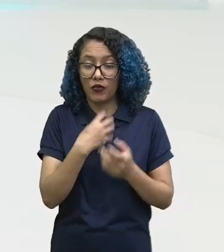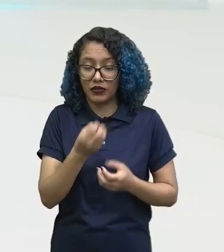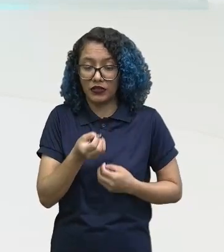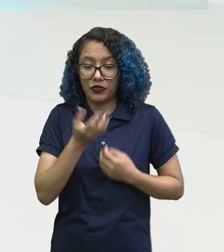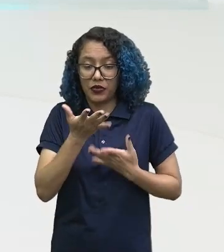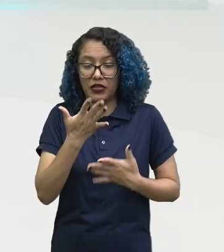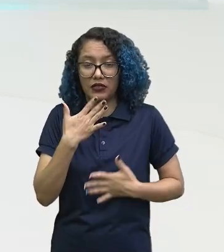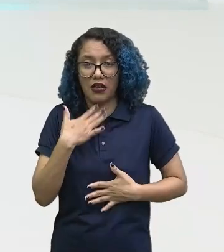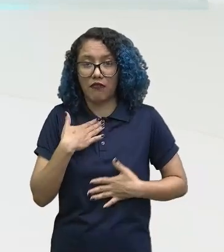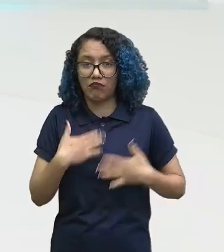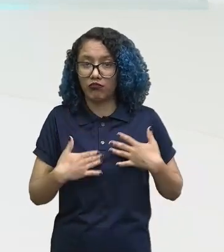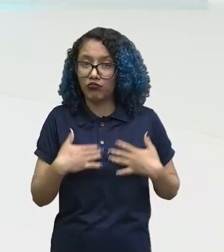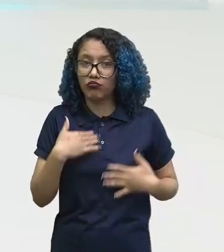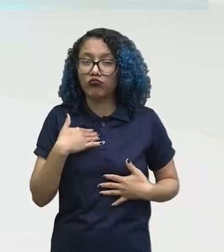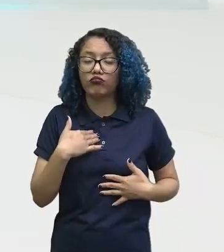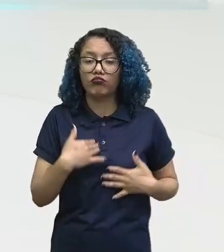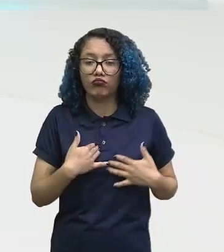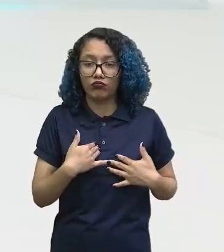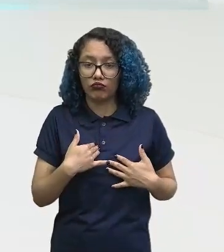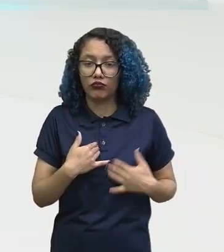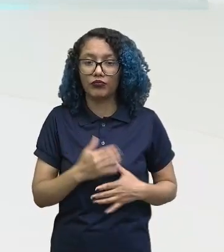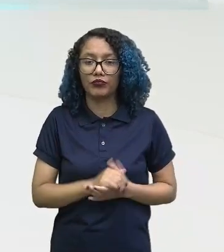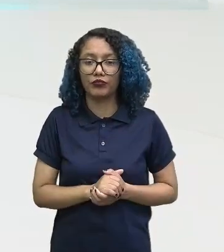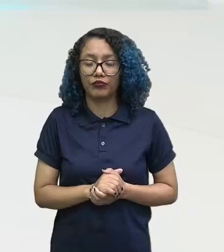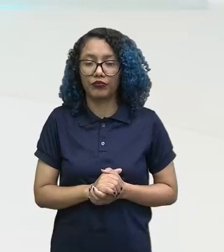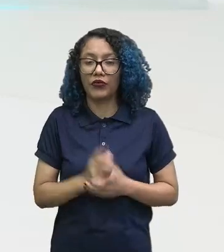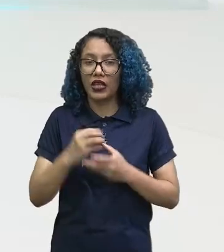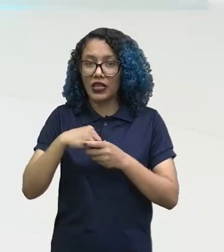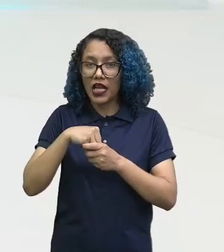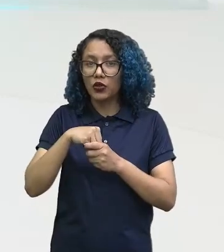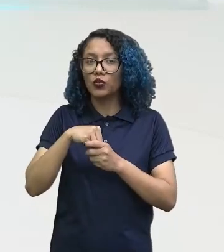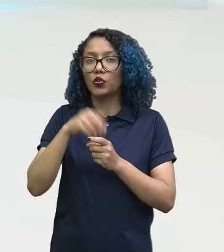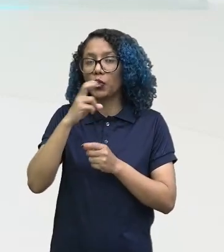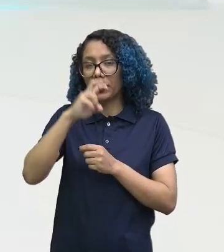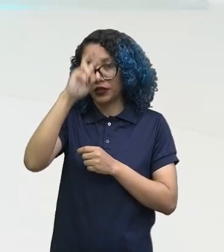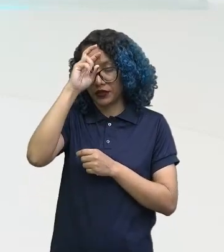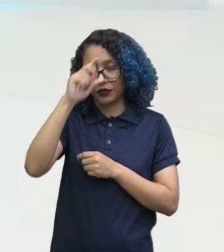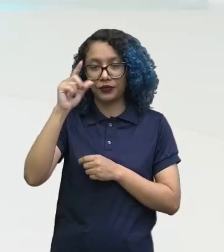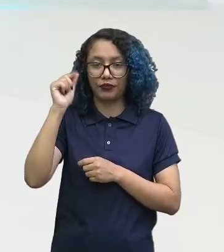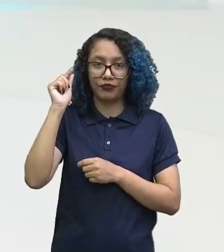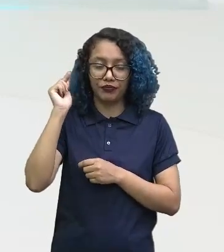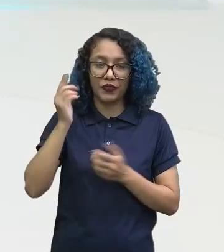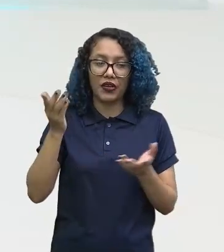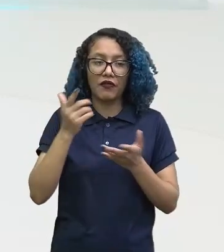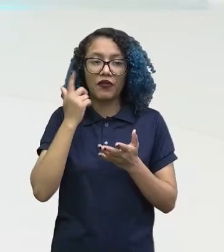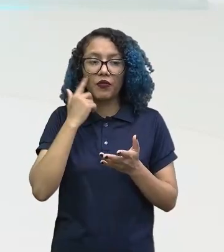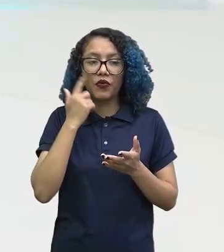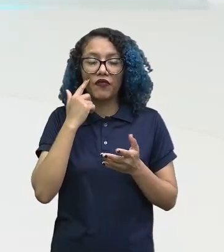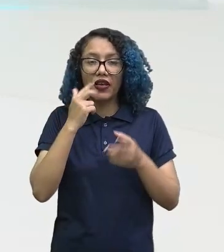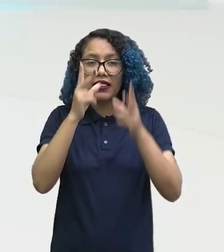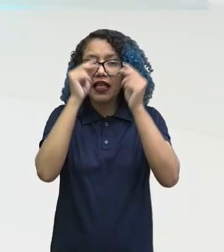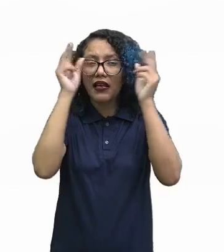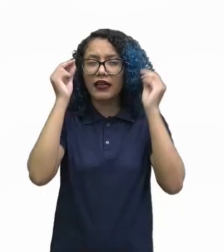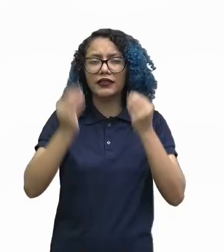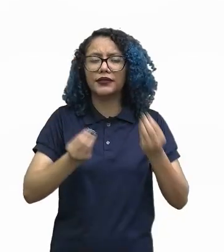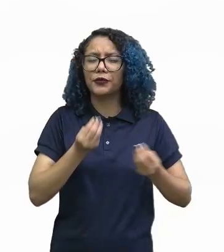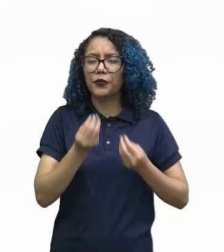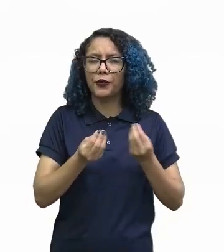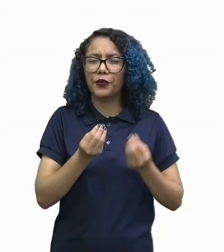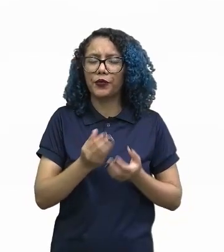dança numa civilização lá no Antigo Egito. Agora a gente vai analisar como é que era essa dança lá na Grécia